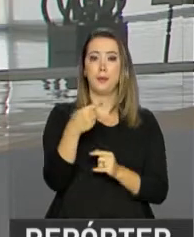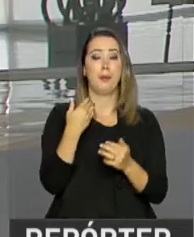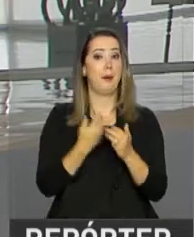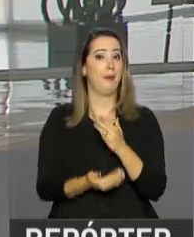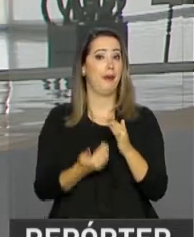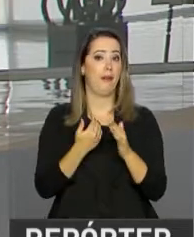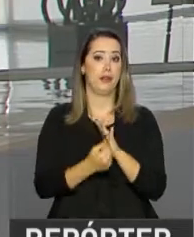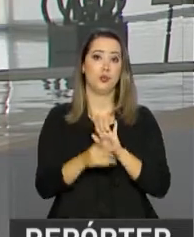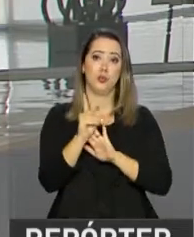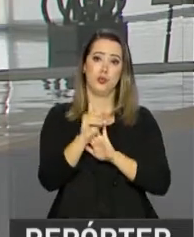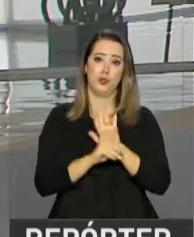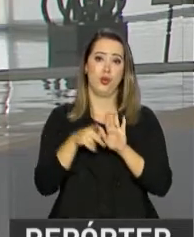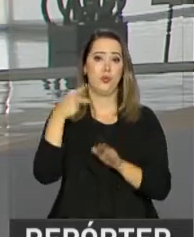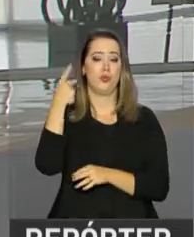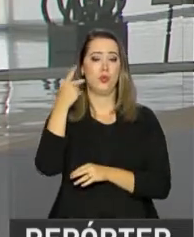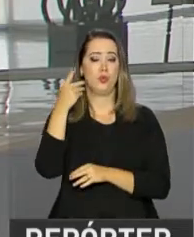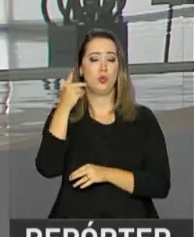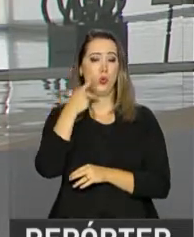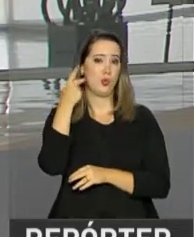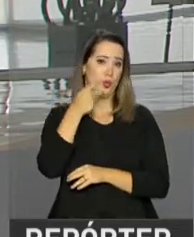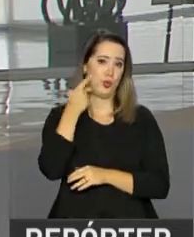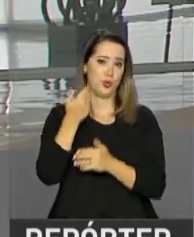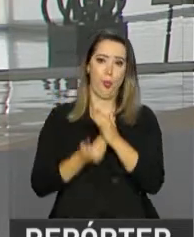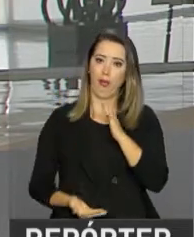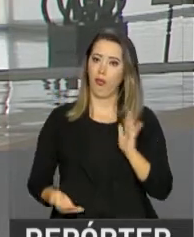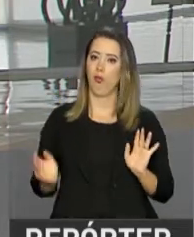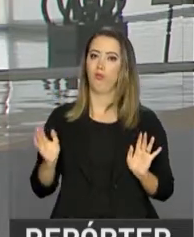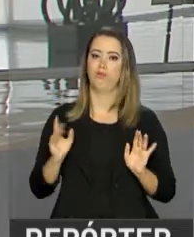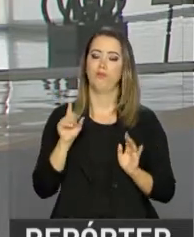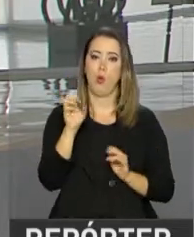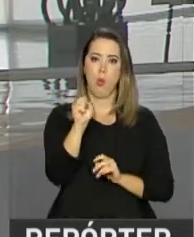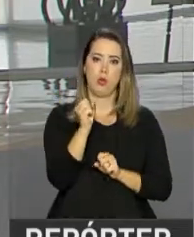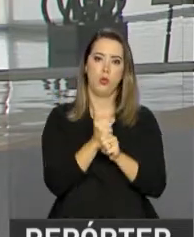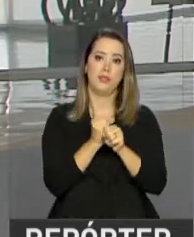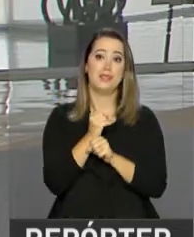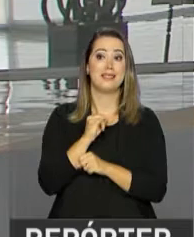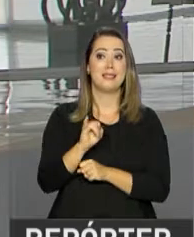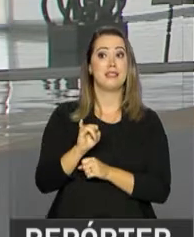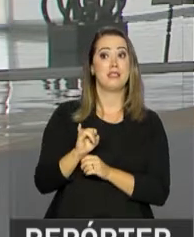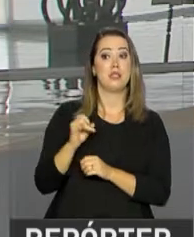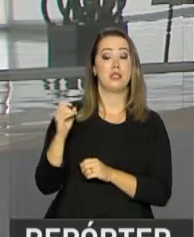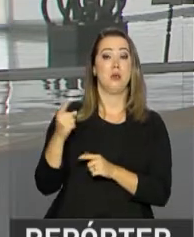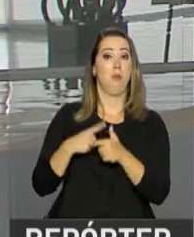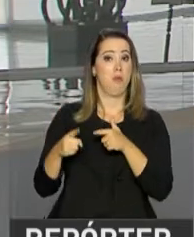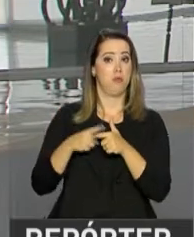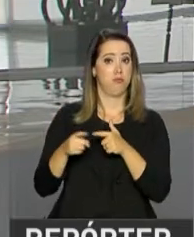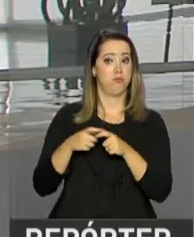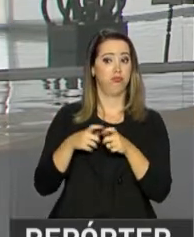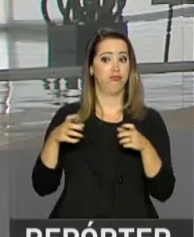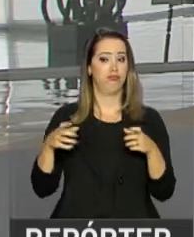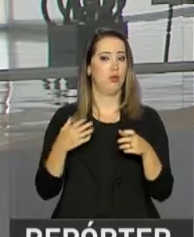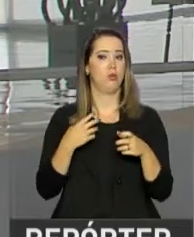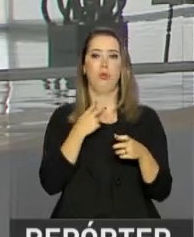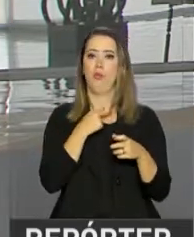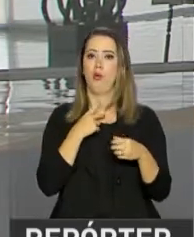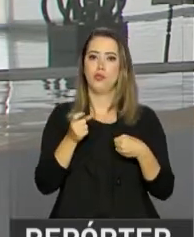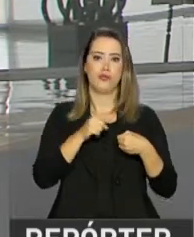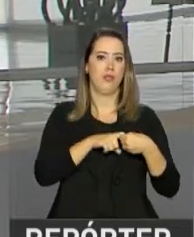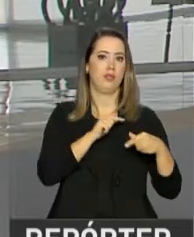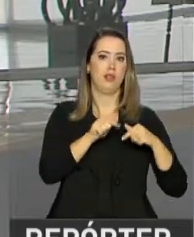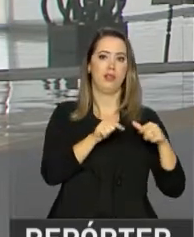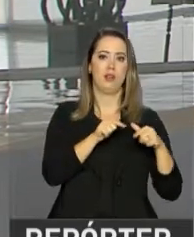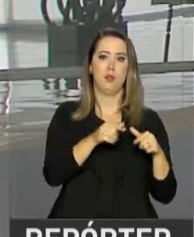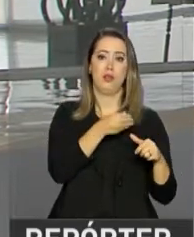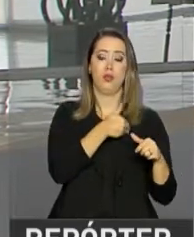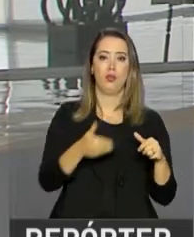mais graves, eles não poderão voltar à administração pública até o fim da vida. Estes